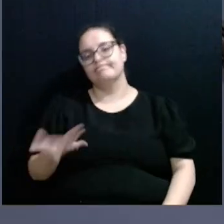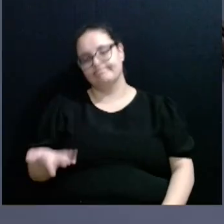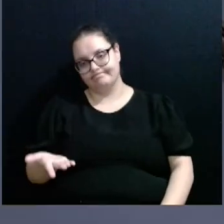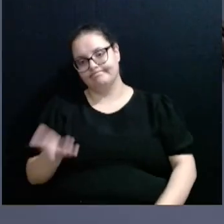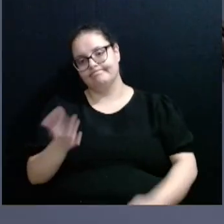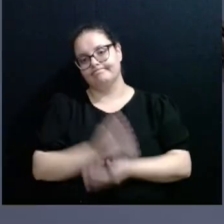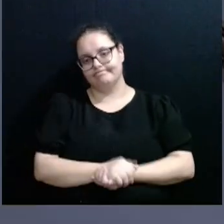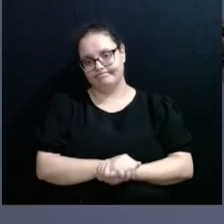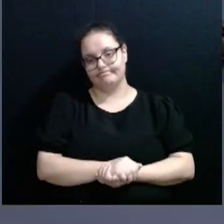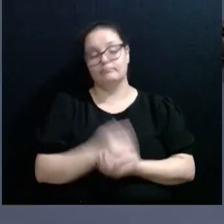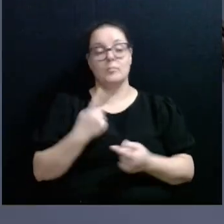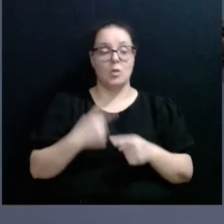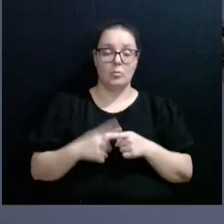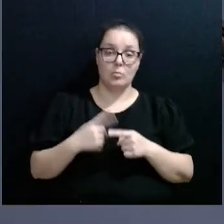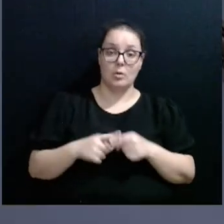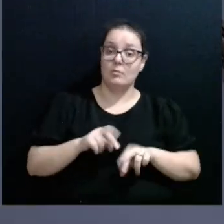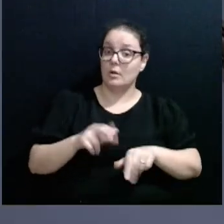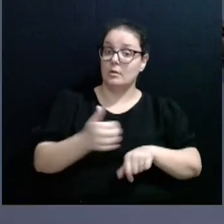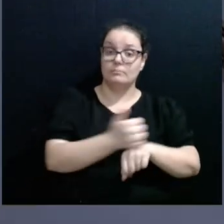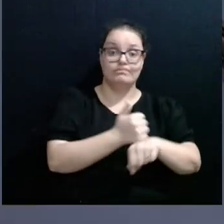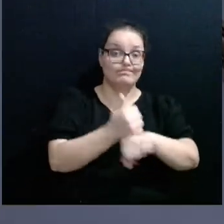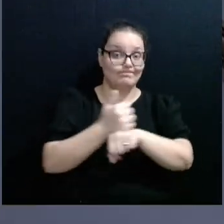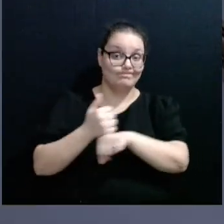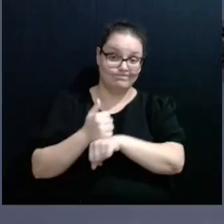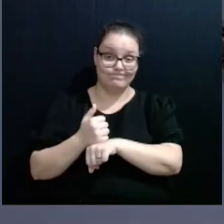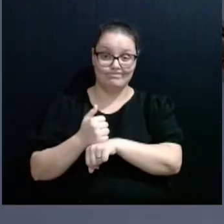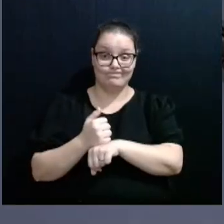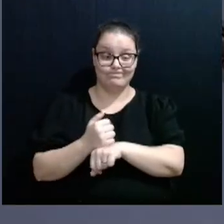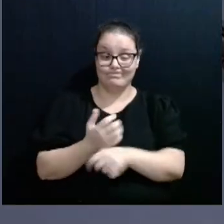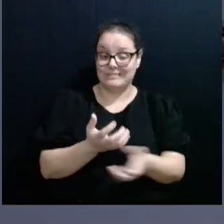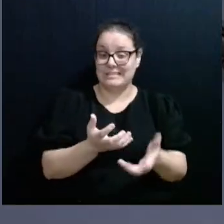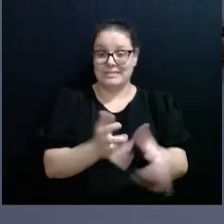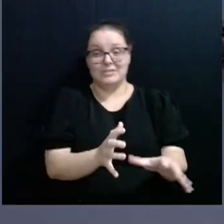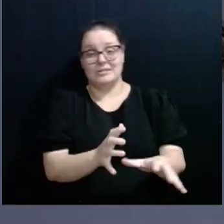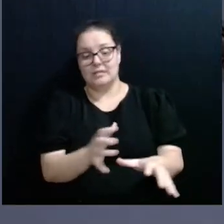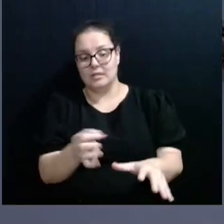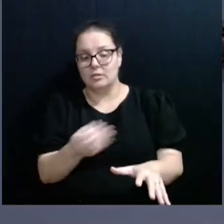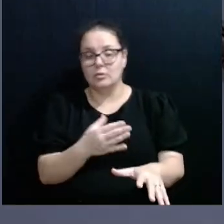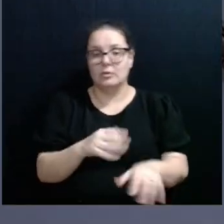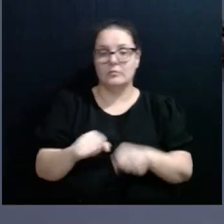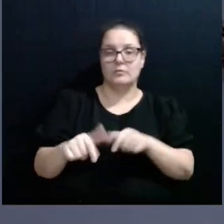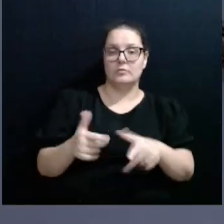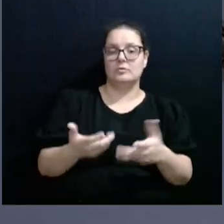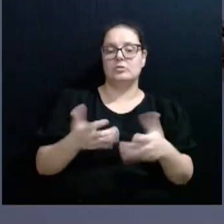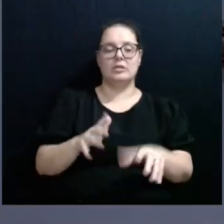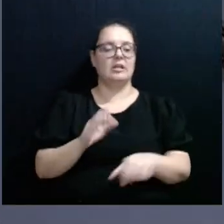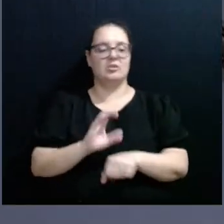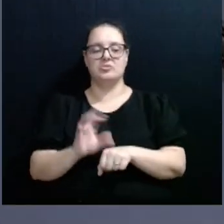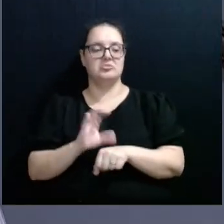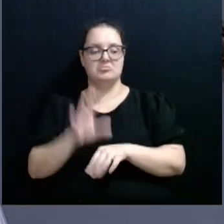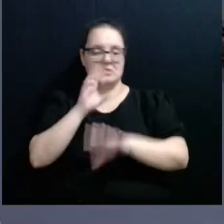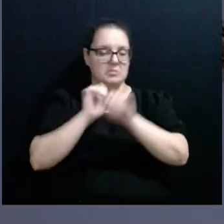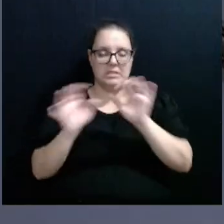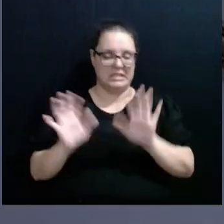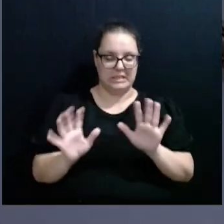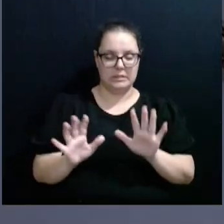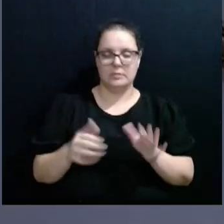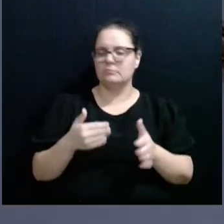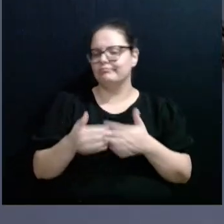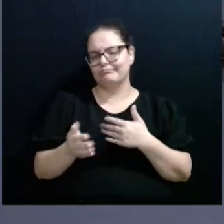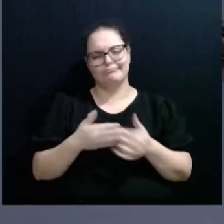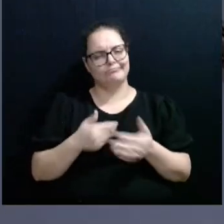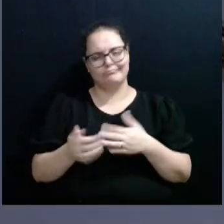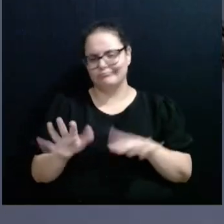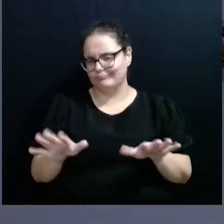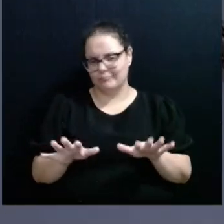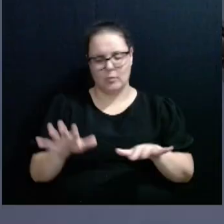muitos profissionais têm muitas resistências a fazer novas formações, né, de qualquer outra área que não